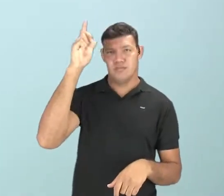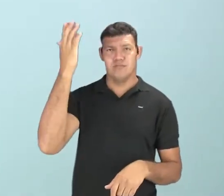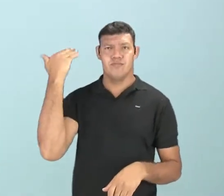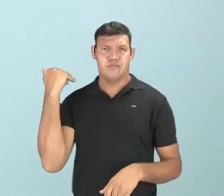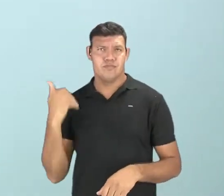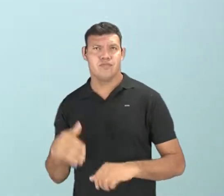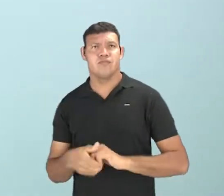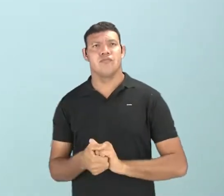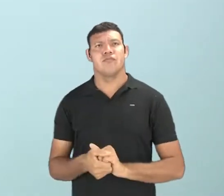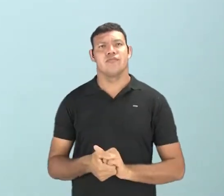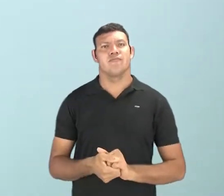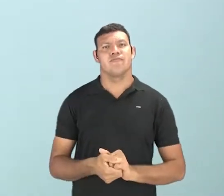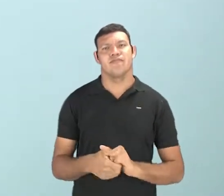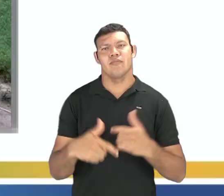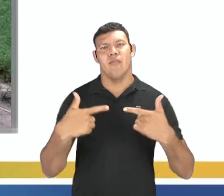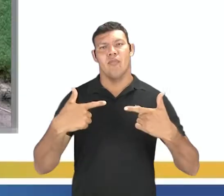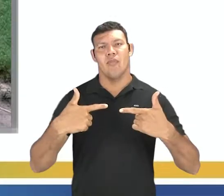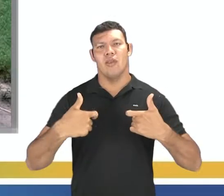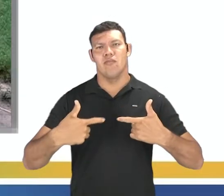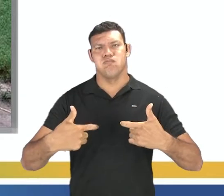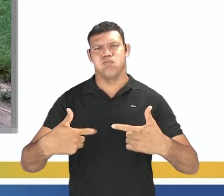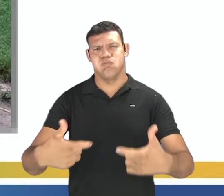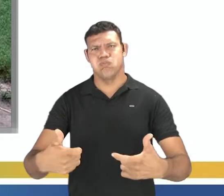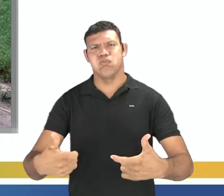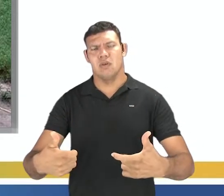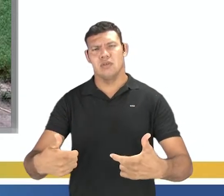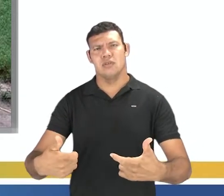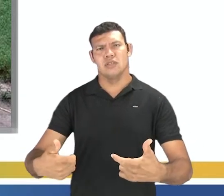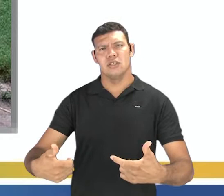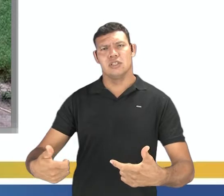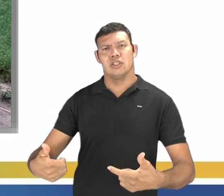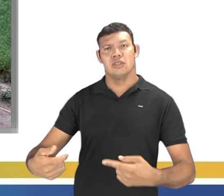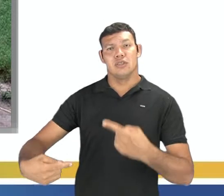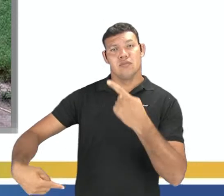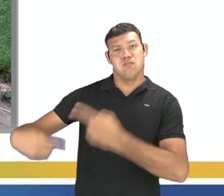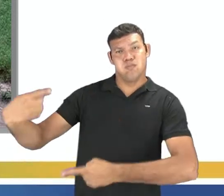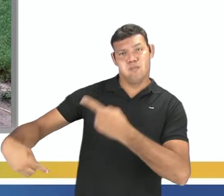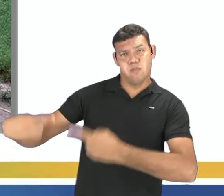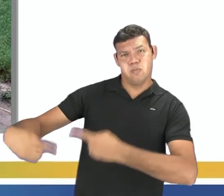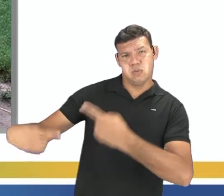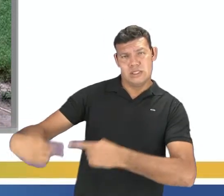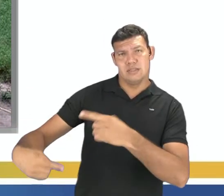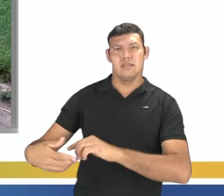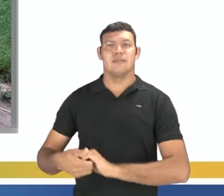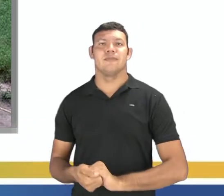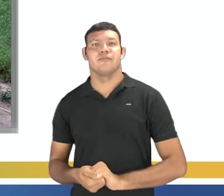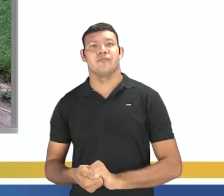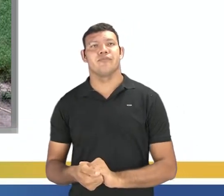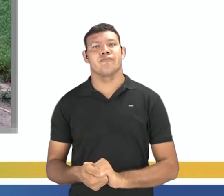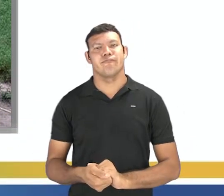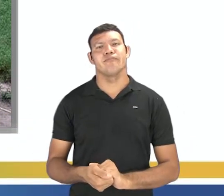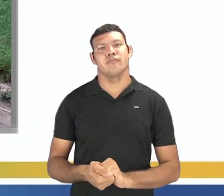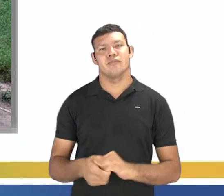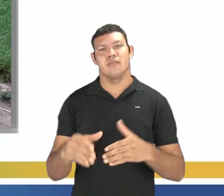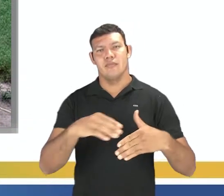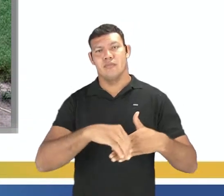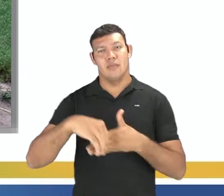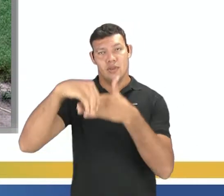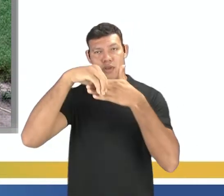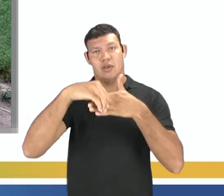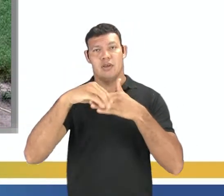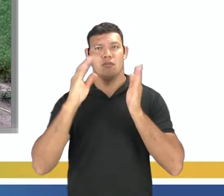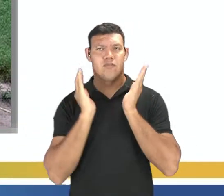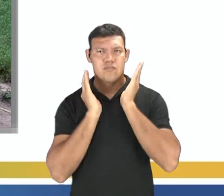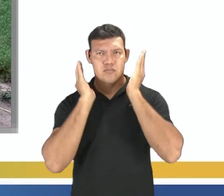ponto é a Guerra Fria novamente, com o ano de Reagan, como eu estava comentando lá atrás, é a eleição do Papa João Paulo